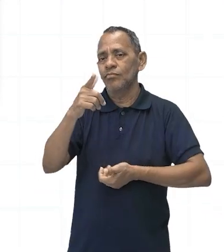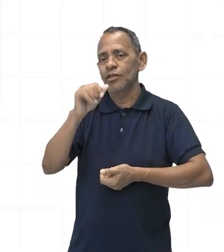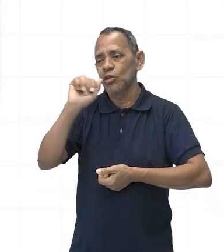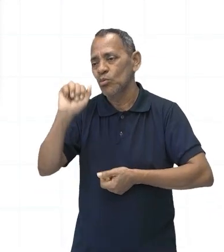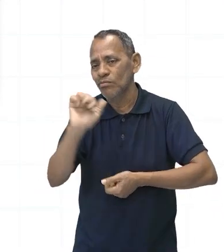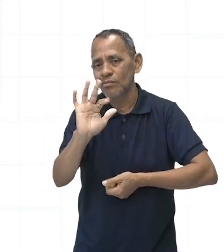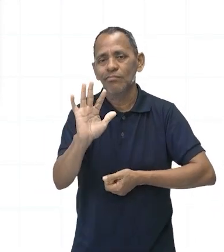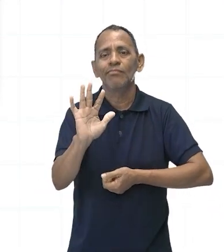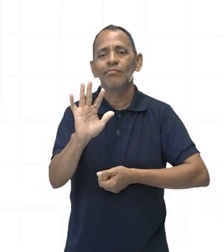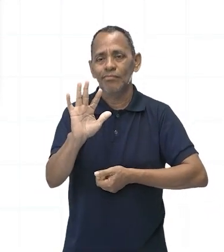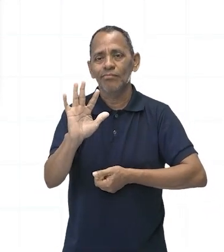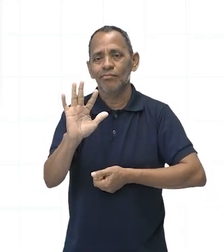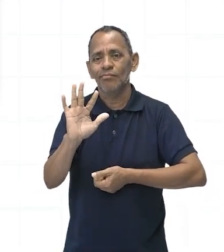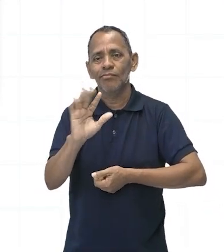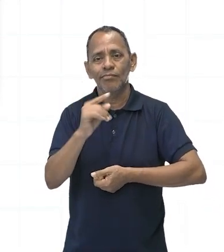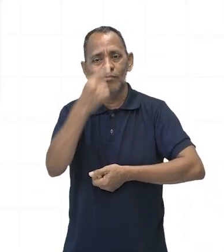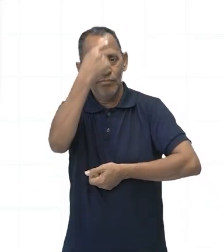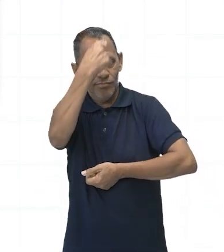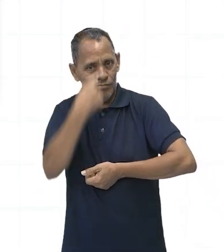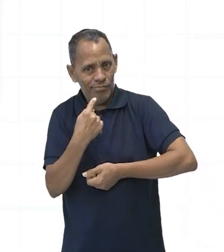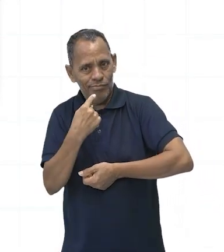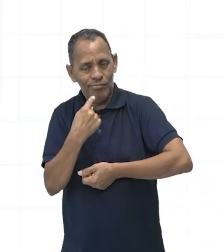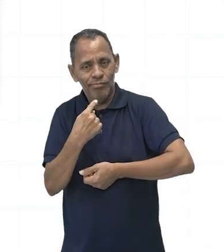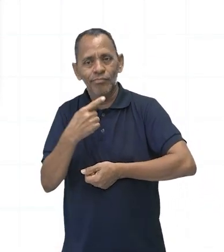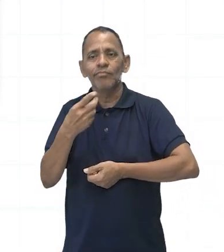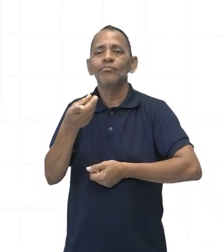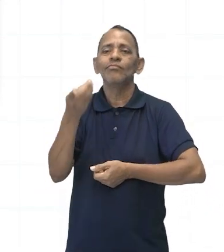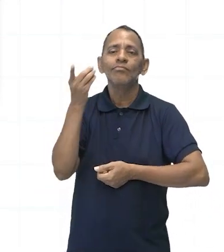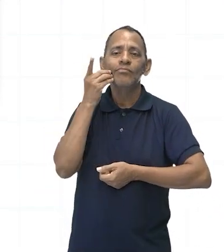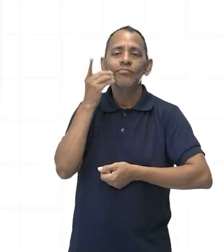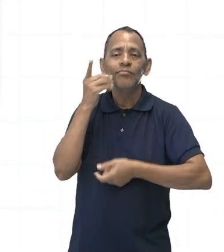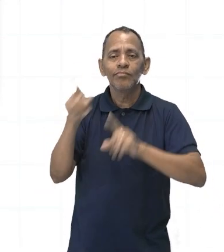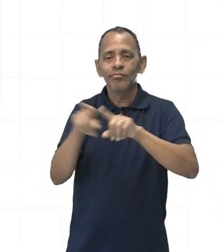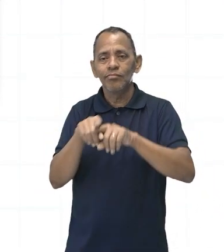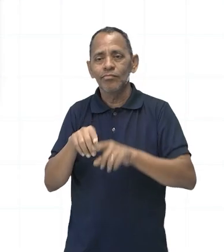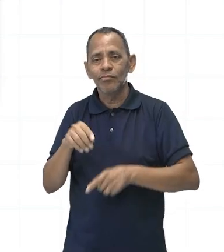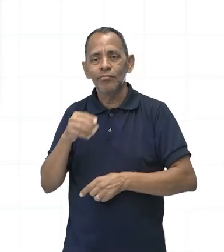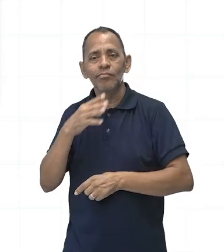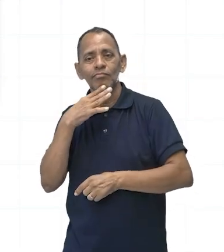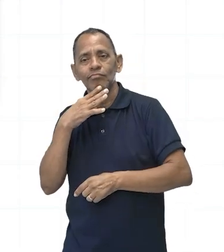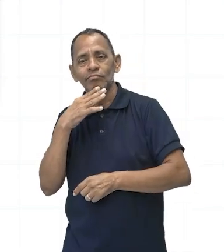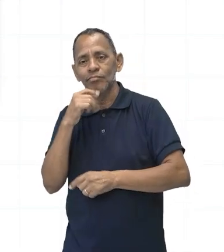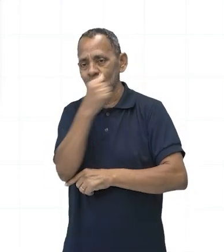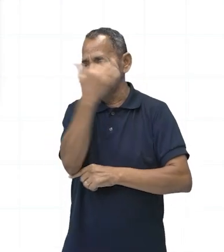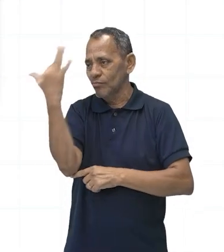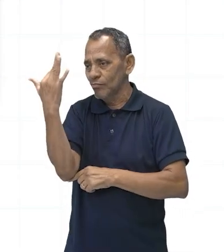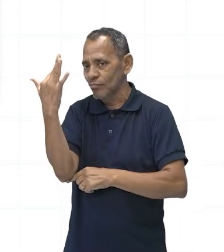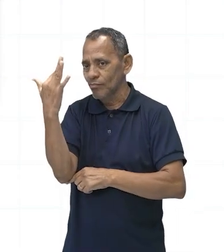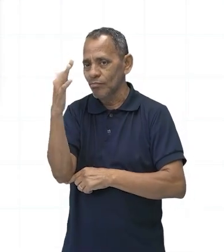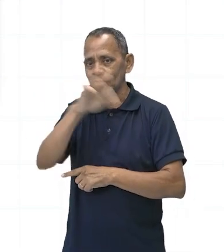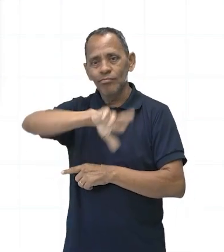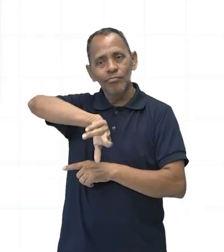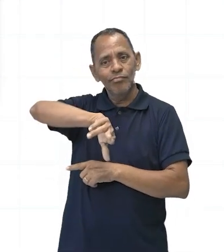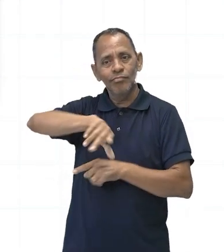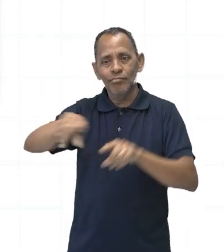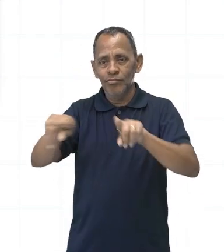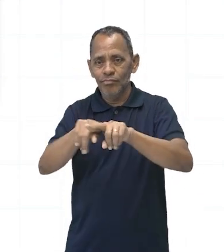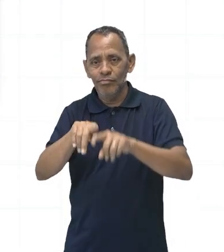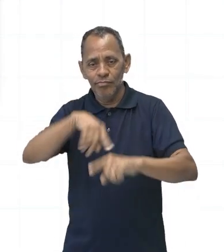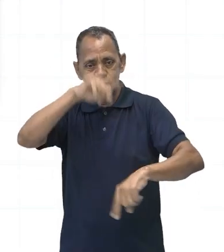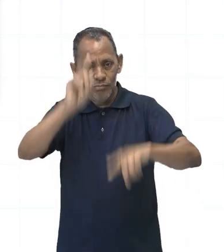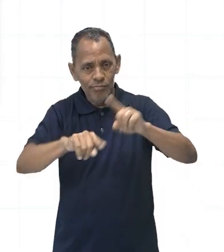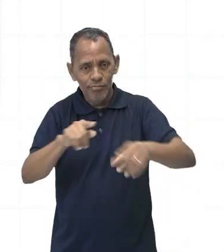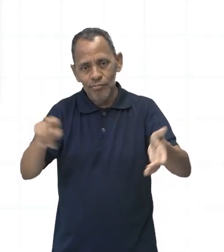imagem figurativa do nosso cotidiano, nós não vamos reconhecer uma árvore, nós não vamos reconhecer um